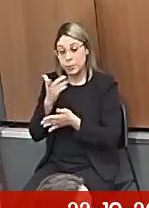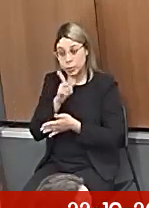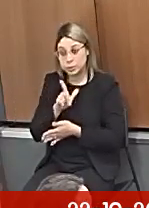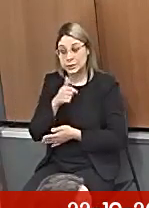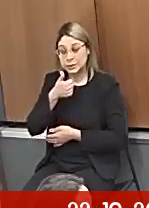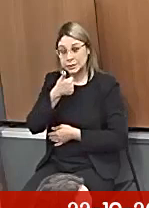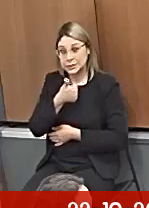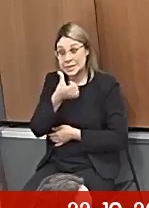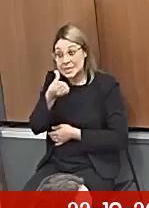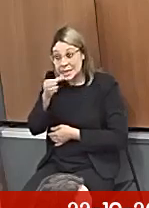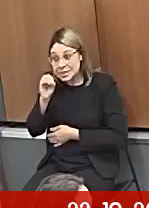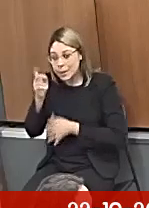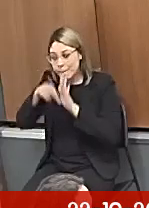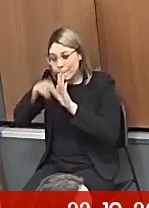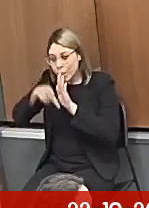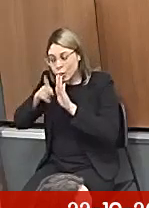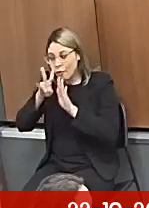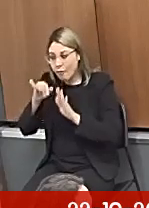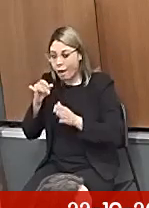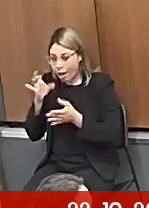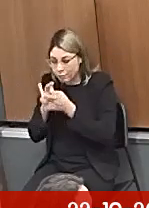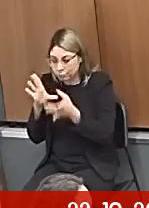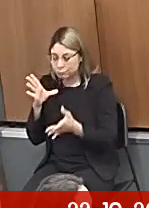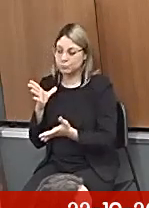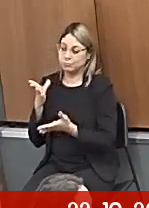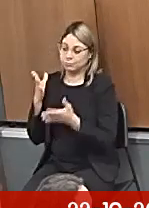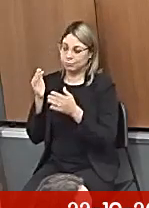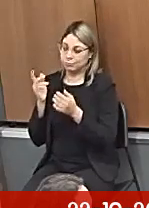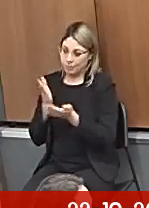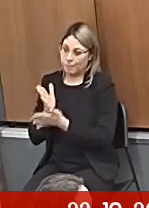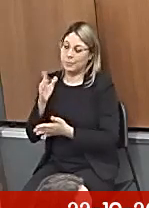160 projetos no país inteiro,